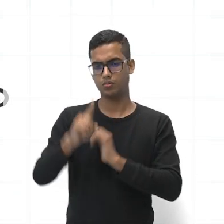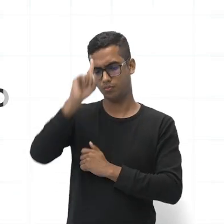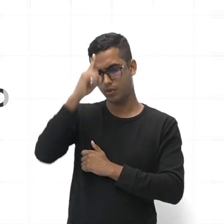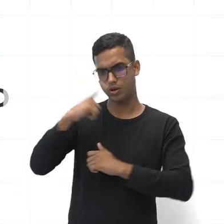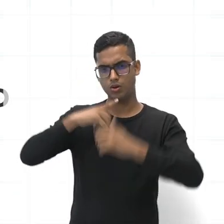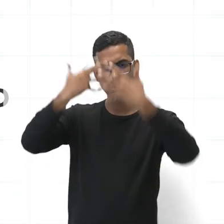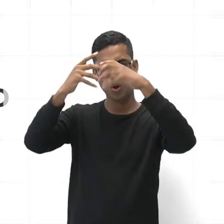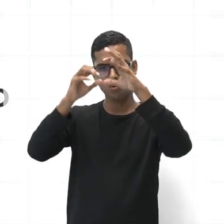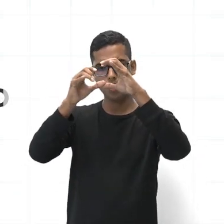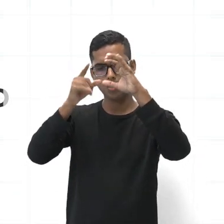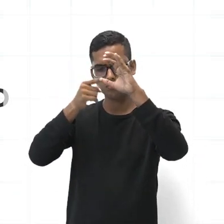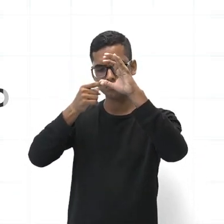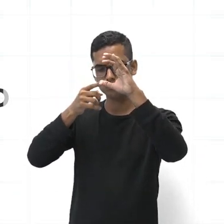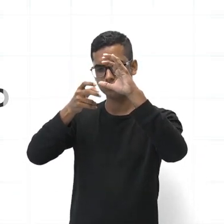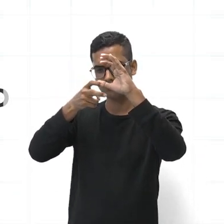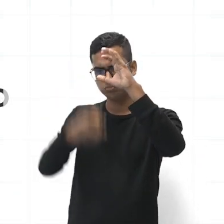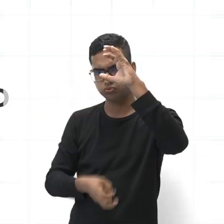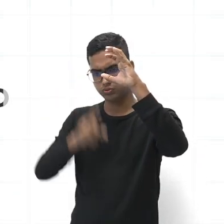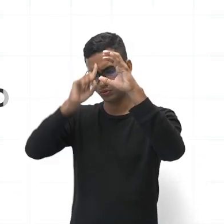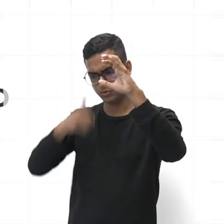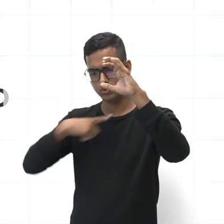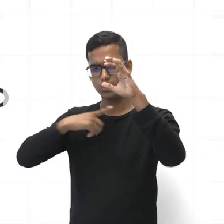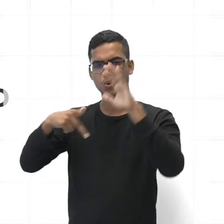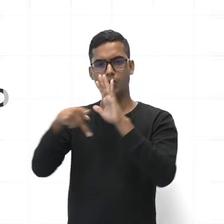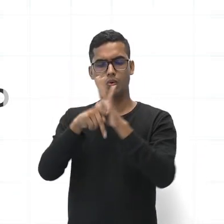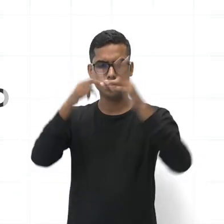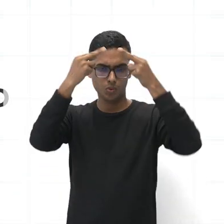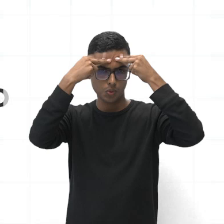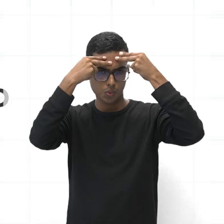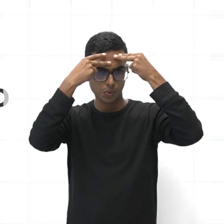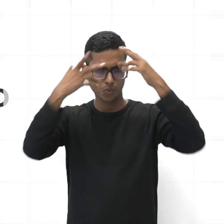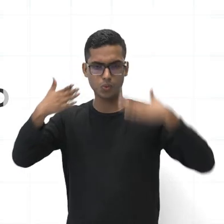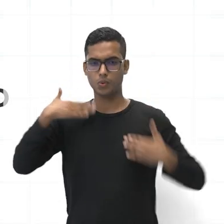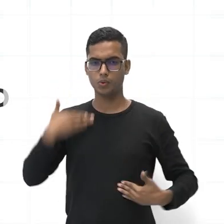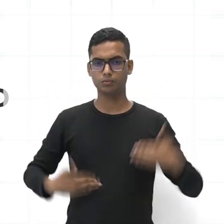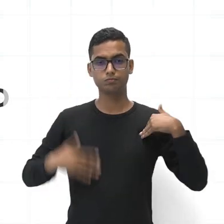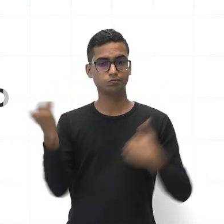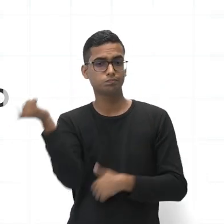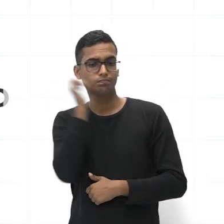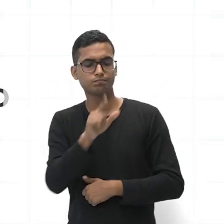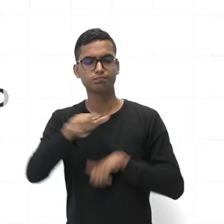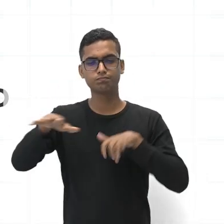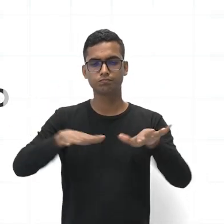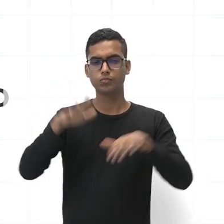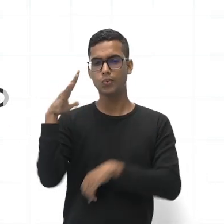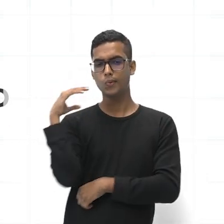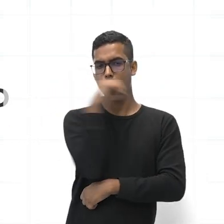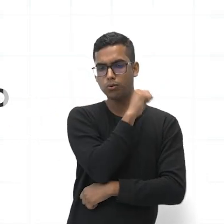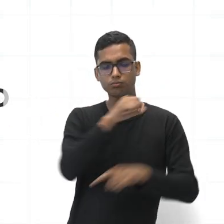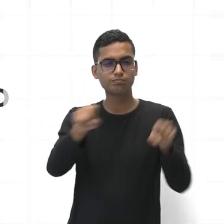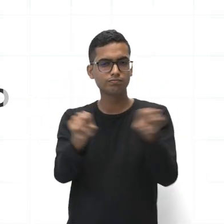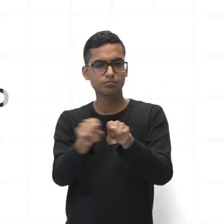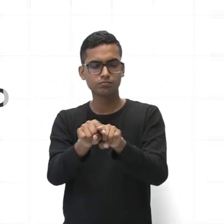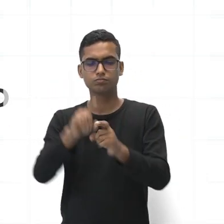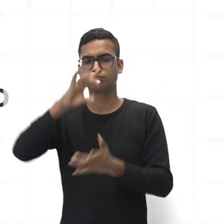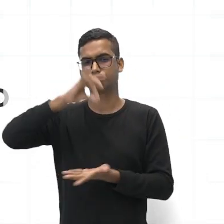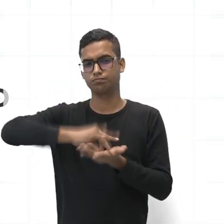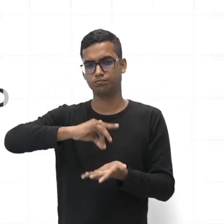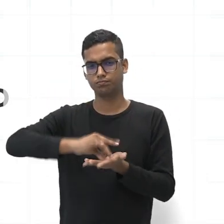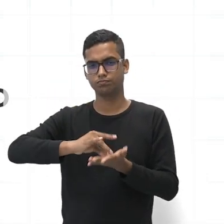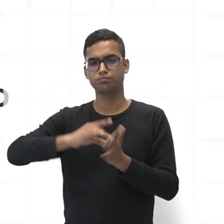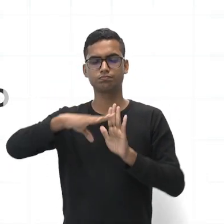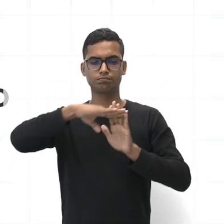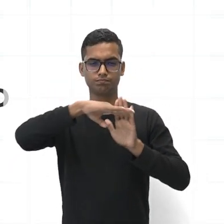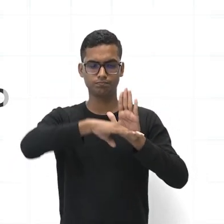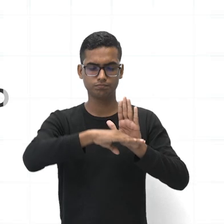músculos esqueléticos através dos neurônios motores, permitindo um movimento preciso e coordenado, né? Em